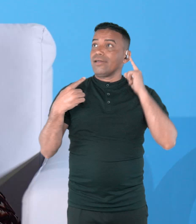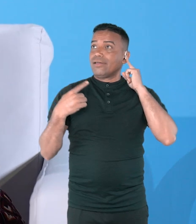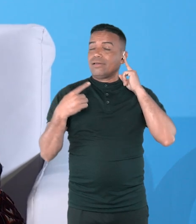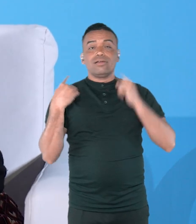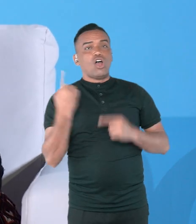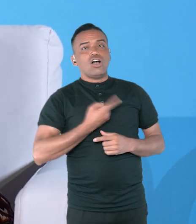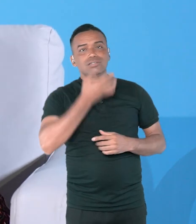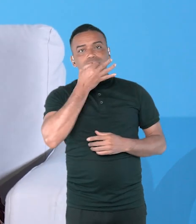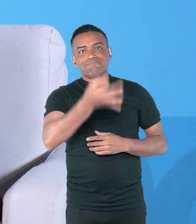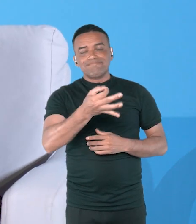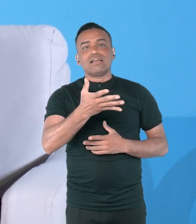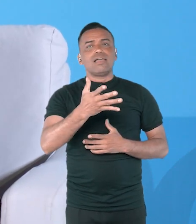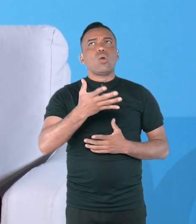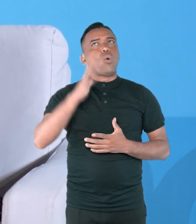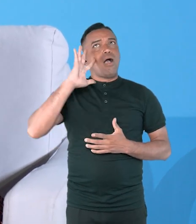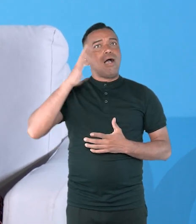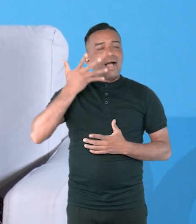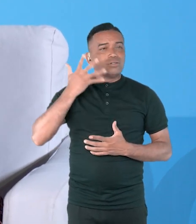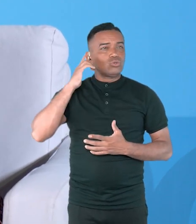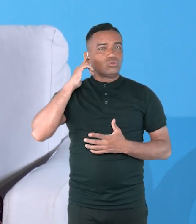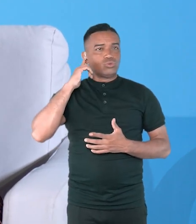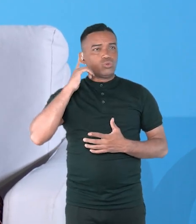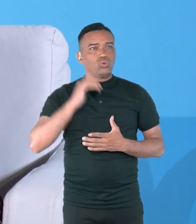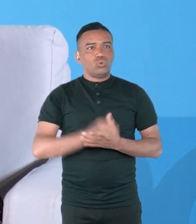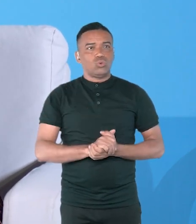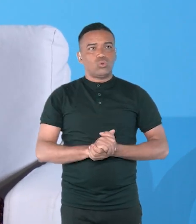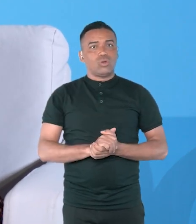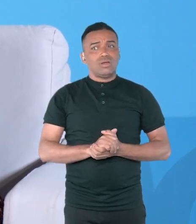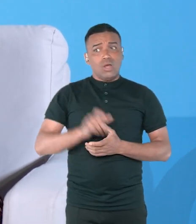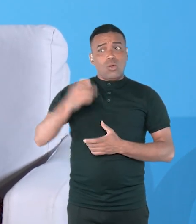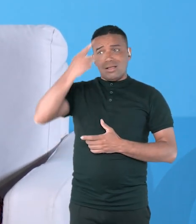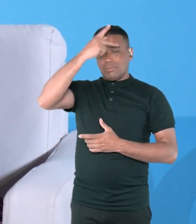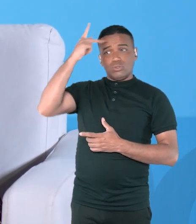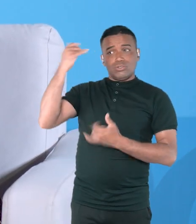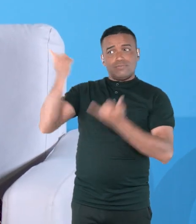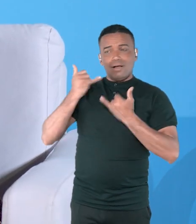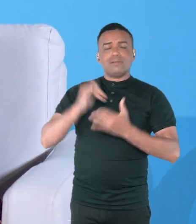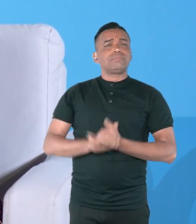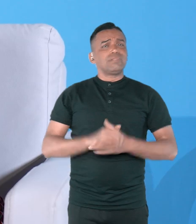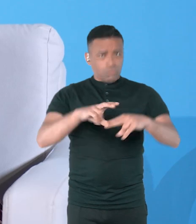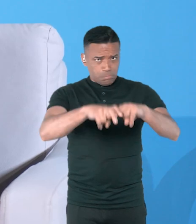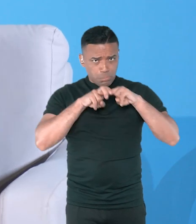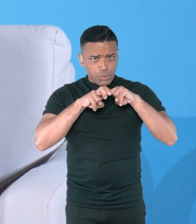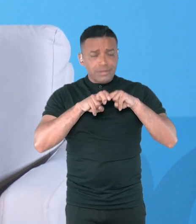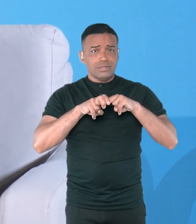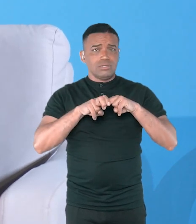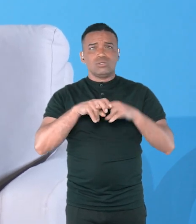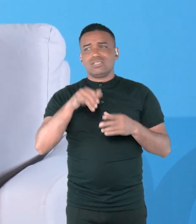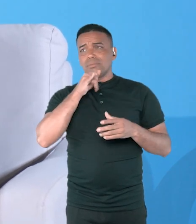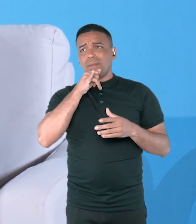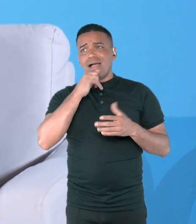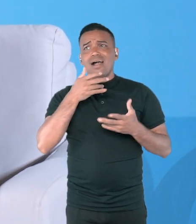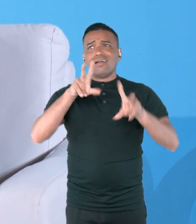a gente... Porque eu acho que tem uma coisa que as pessoas falam assim, é por isso,